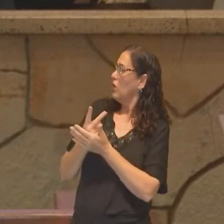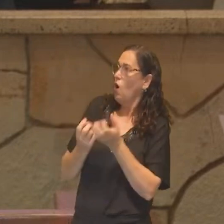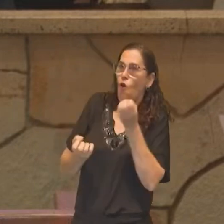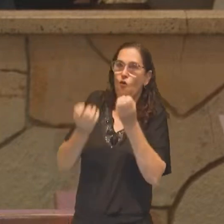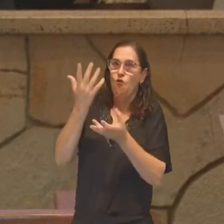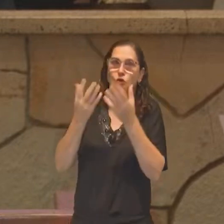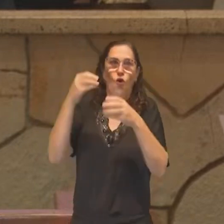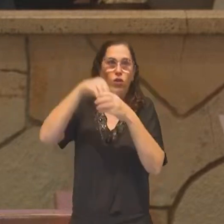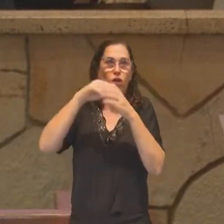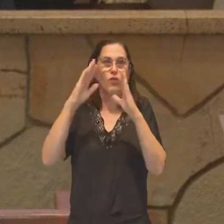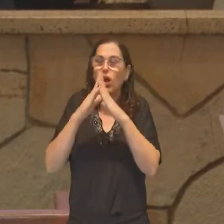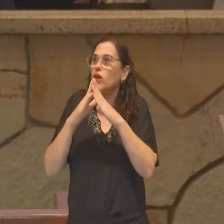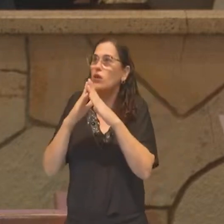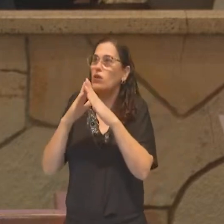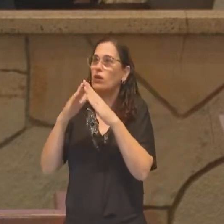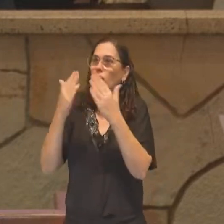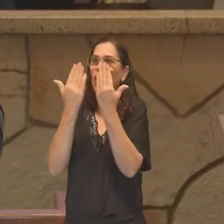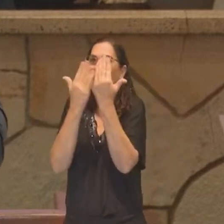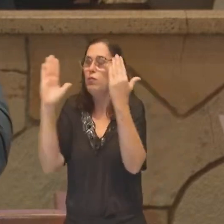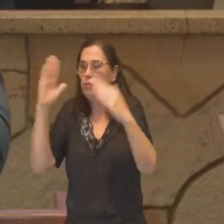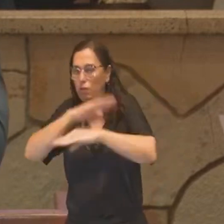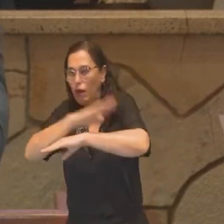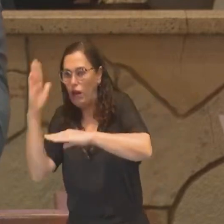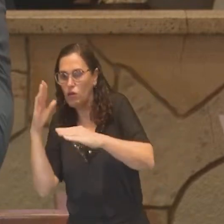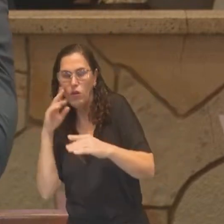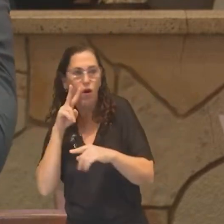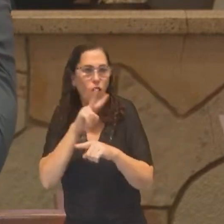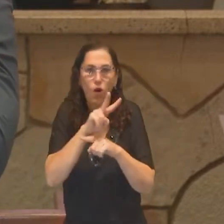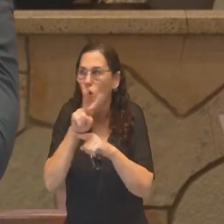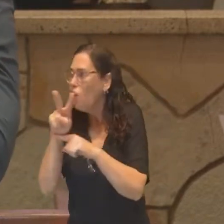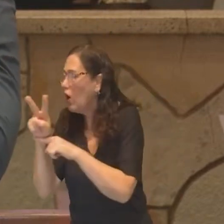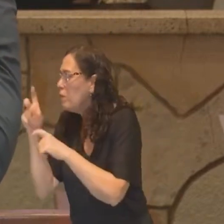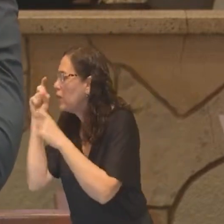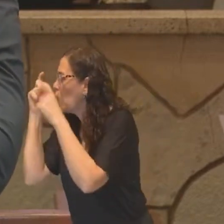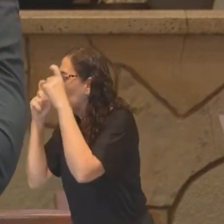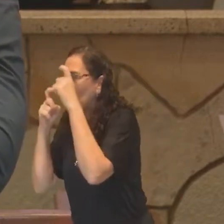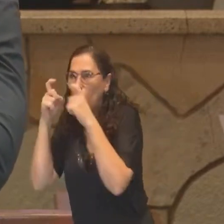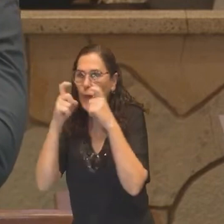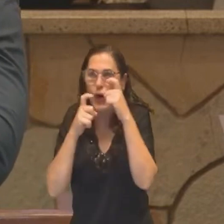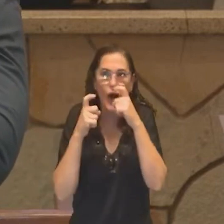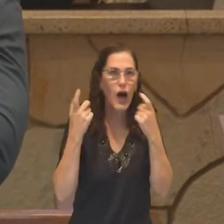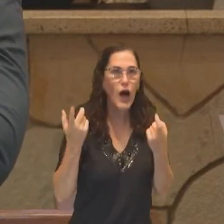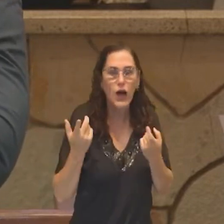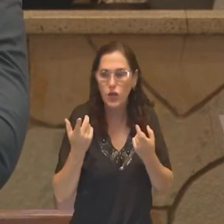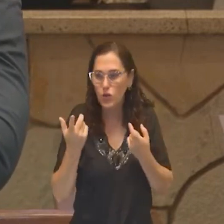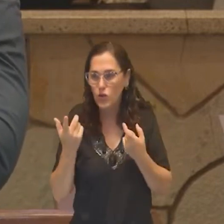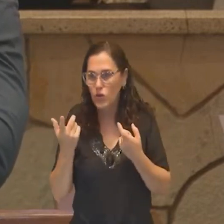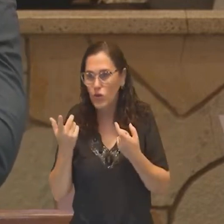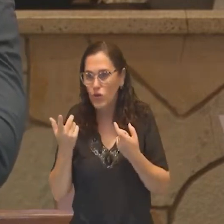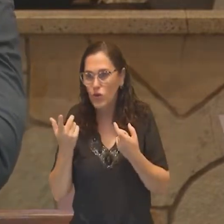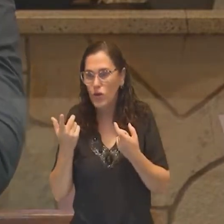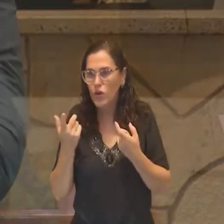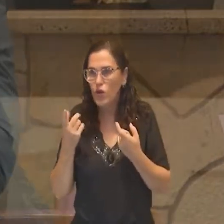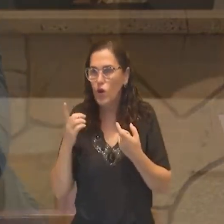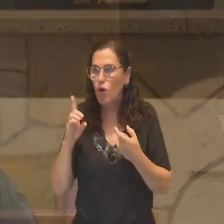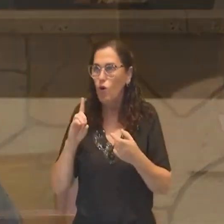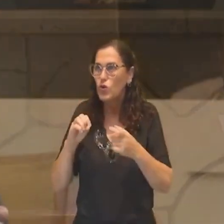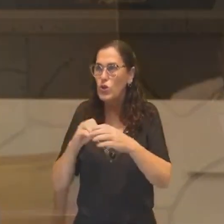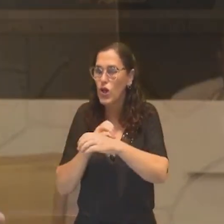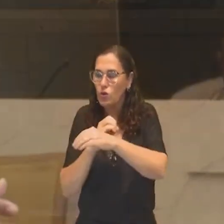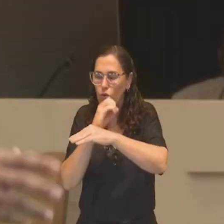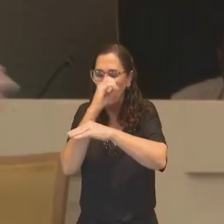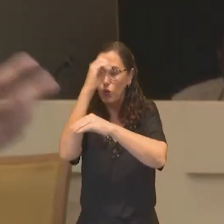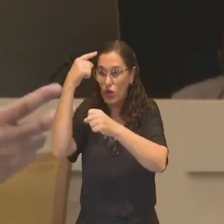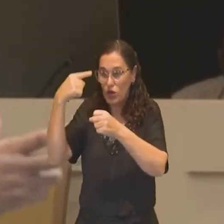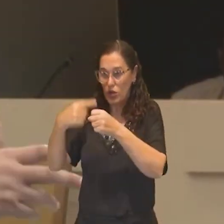na minha casa. Abri todos os cômodos e saí olhando, preocupado. Quando o dia amanheceu, a